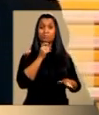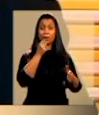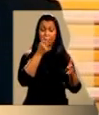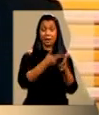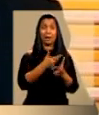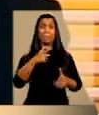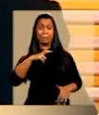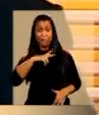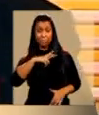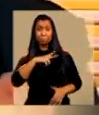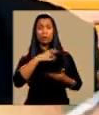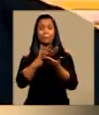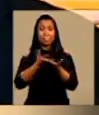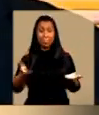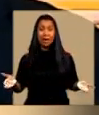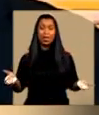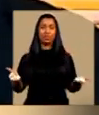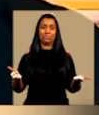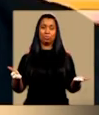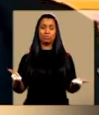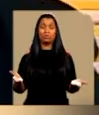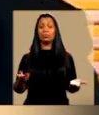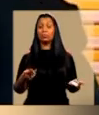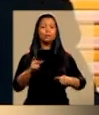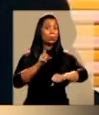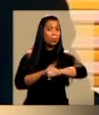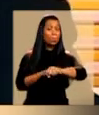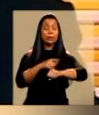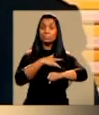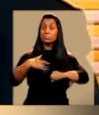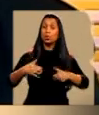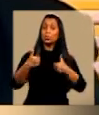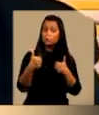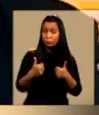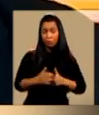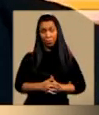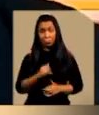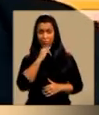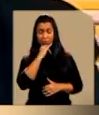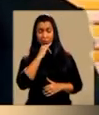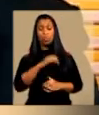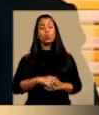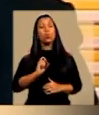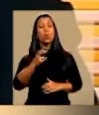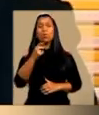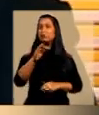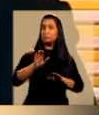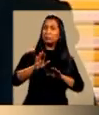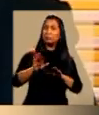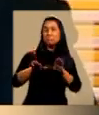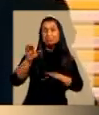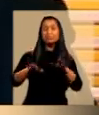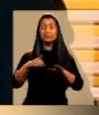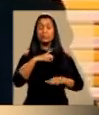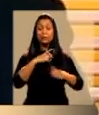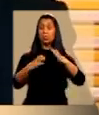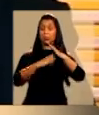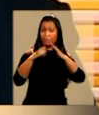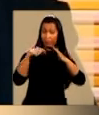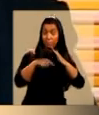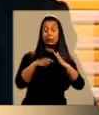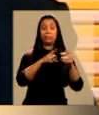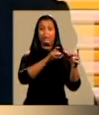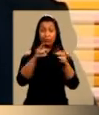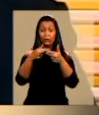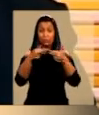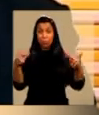de pagar um convênio de saúde, você perde o convênio e você não está para um momento de saúde bem, um exemplo. Sim. Ou se você, de repente, tem uma empresa